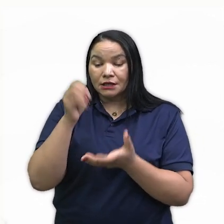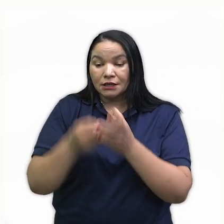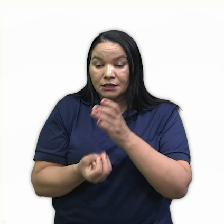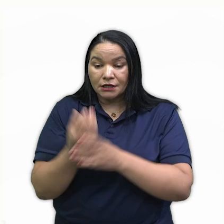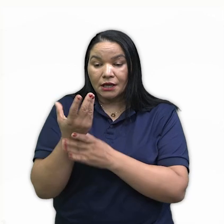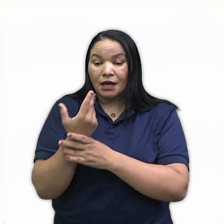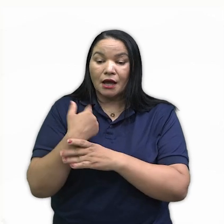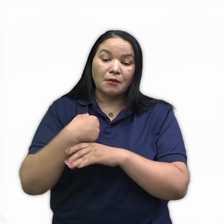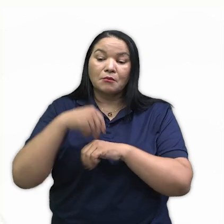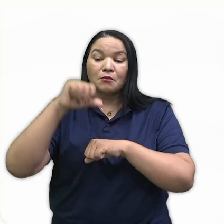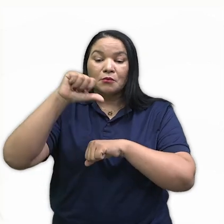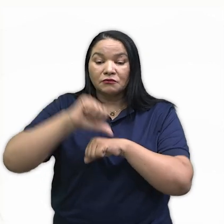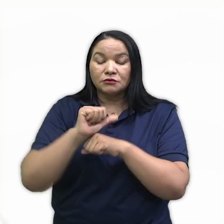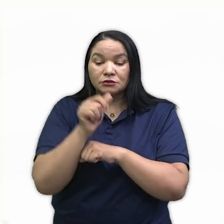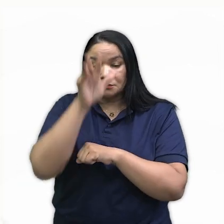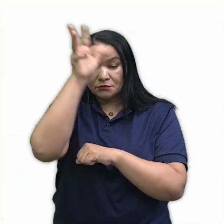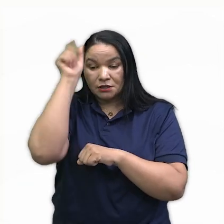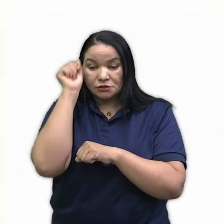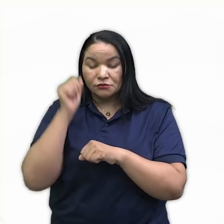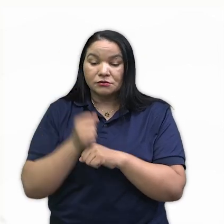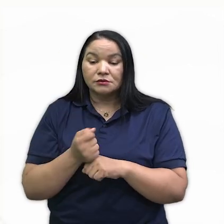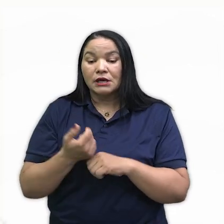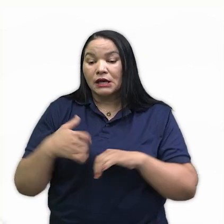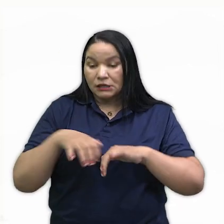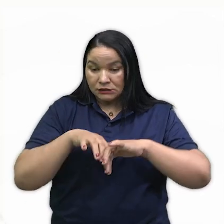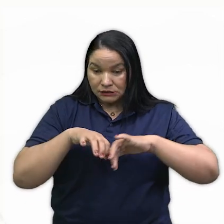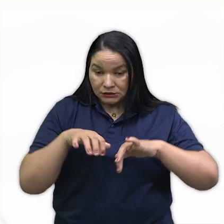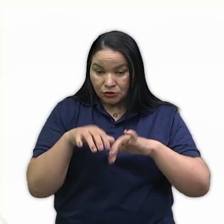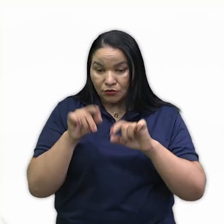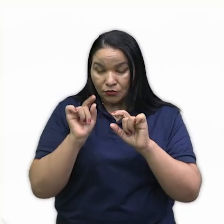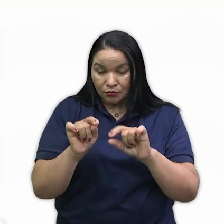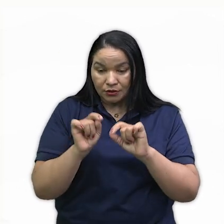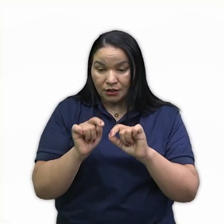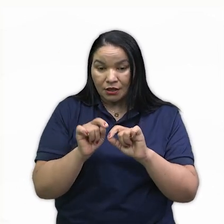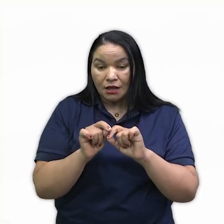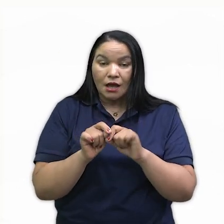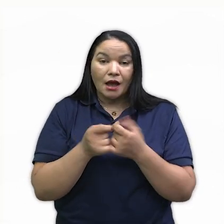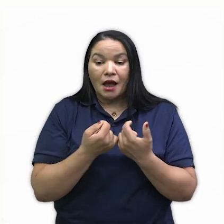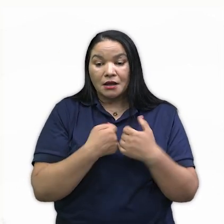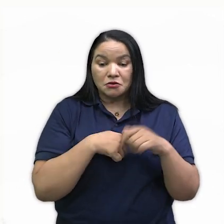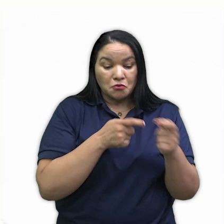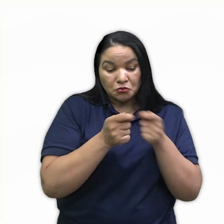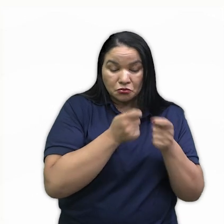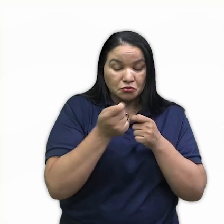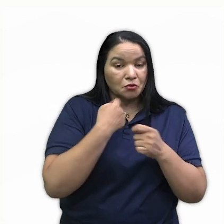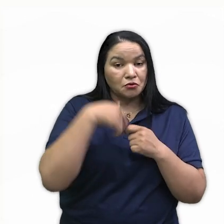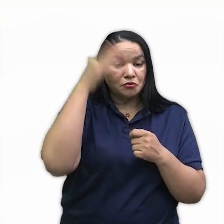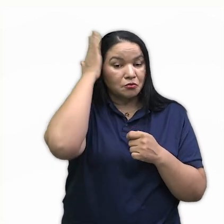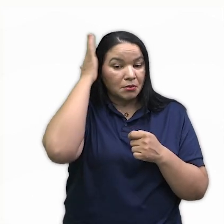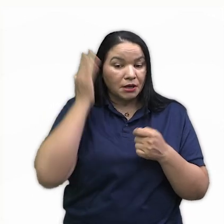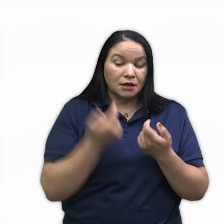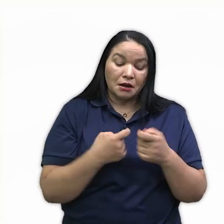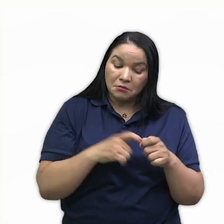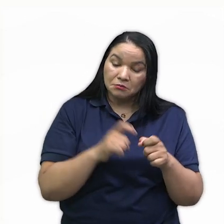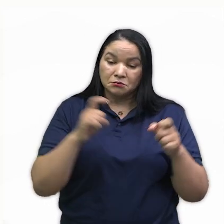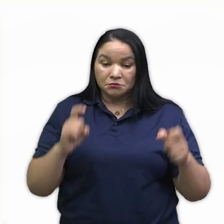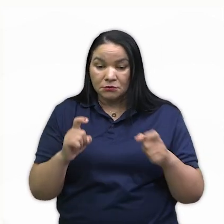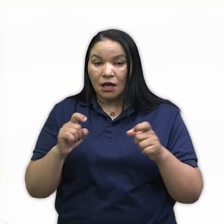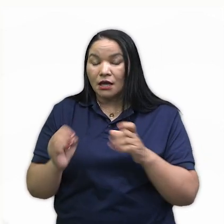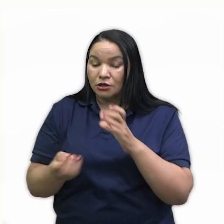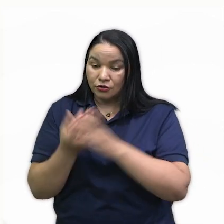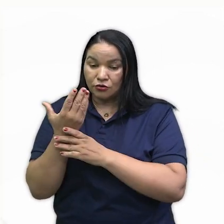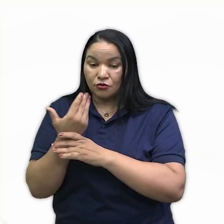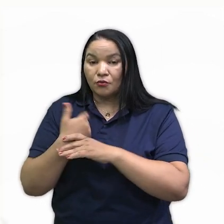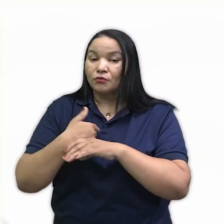Amazonas, o que deu origem, né, fora ali do controle do Grão-Pará, que deu origem ali ao estado do